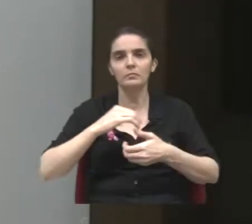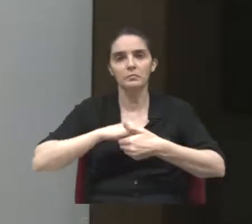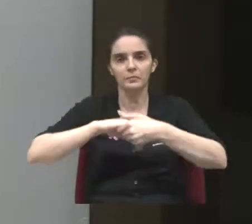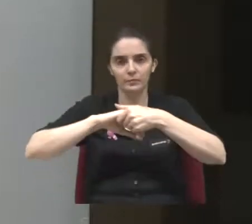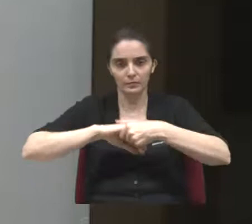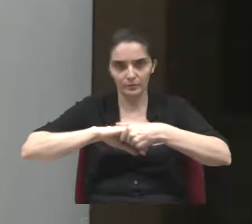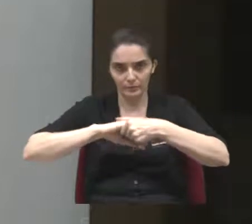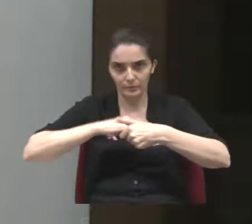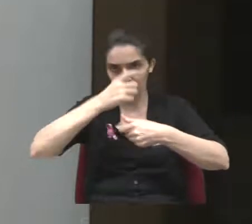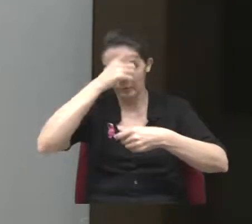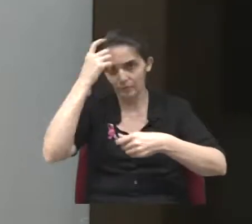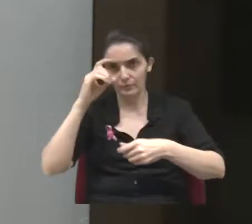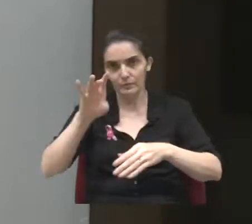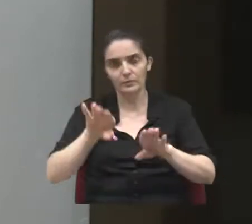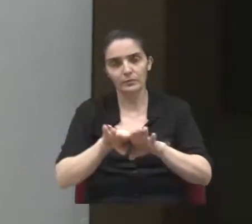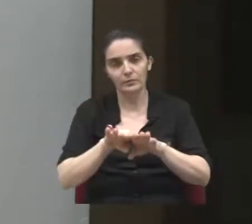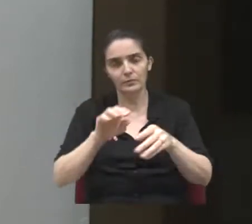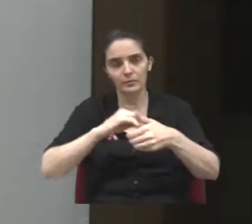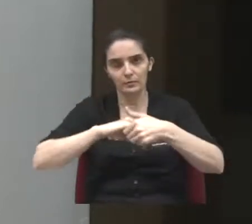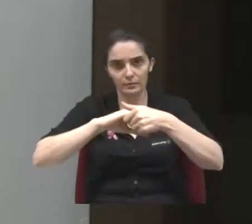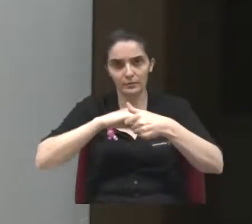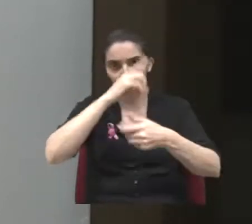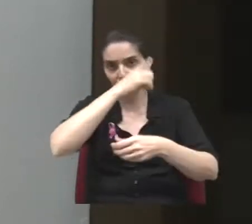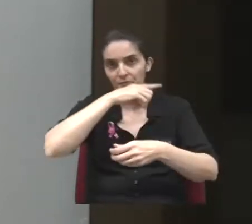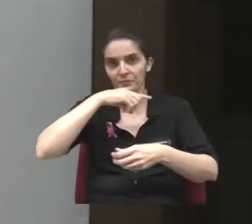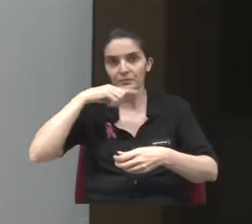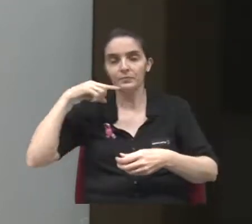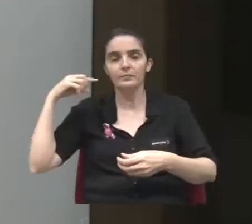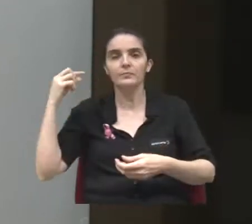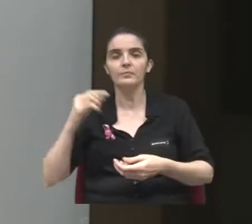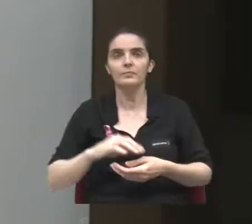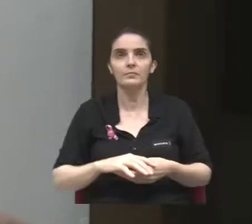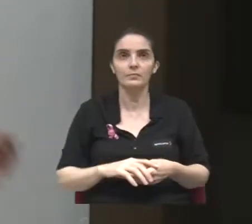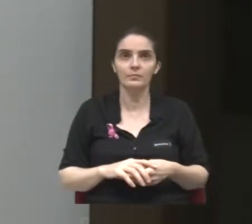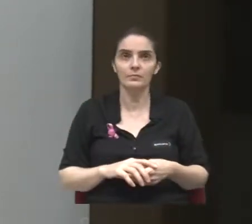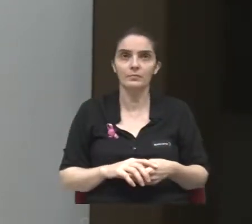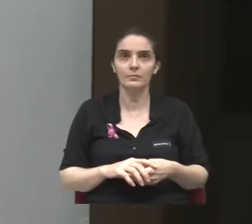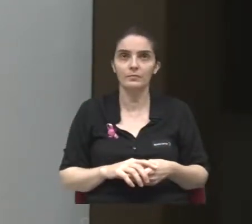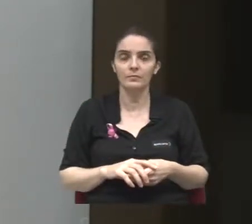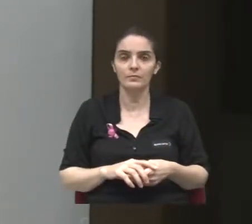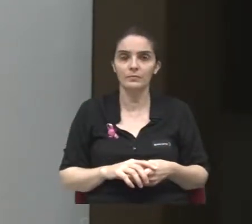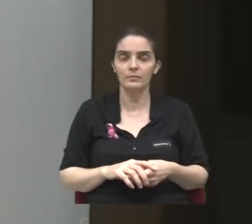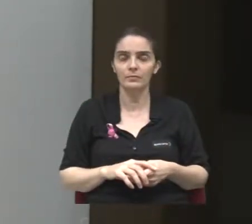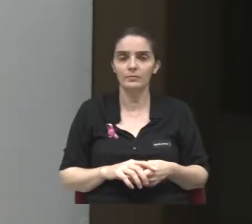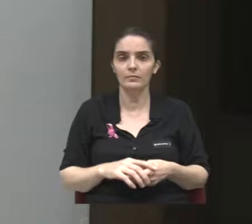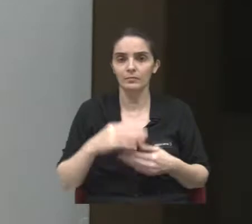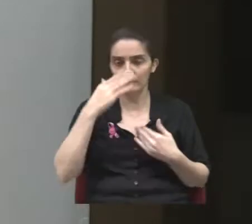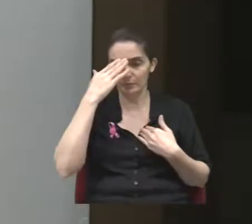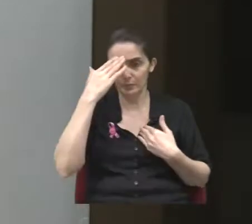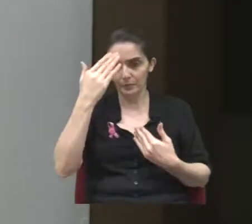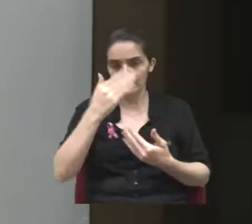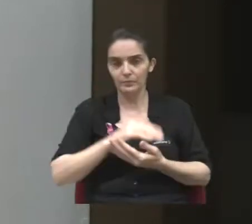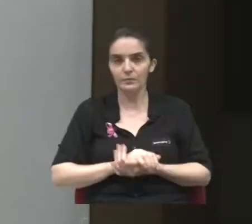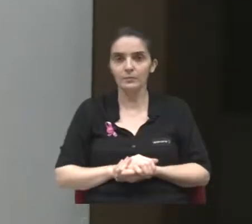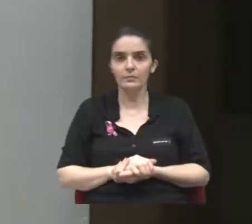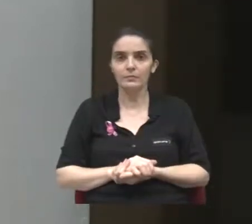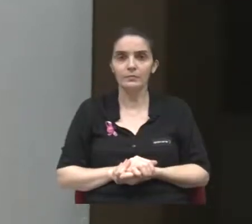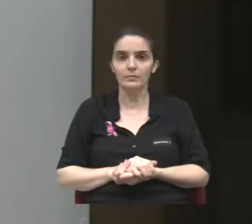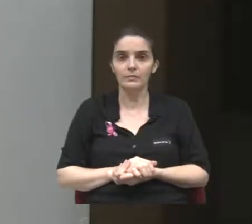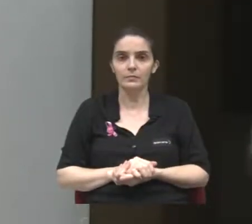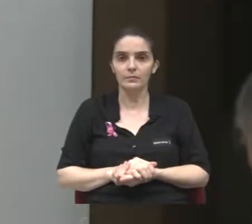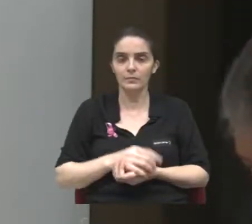parabéns à vereadora Mayra, que também está conduzindo muito bem esse assunto. Obrigada. Vereador Wagner